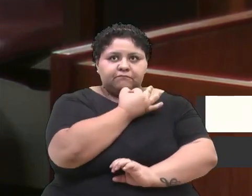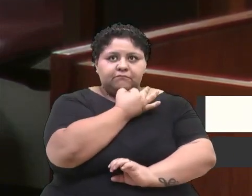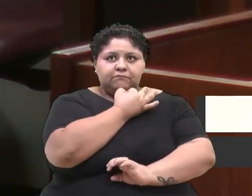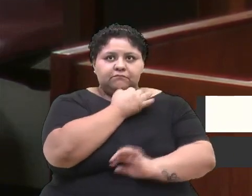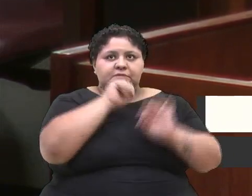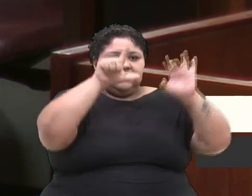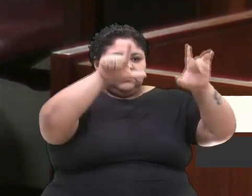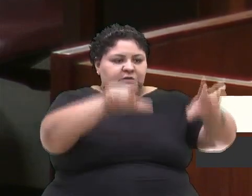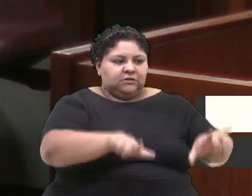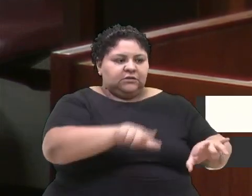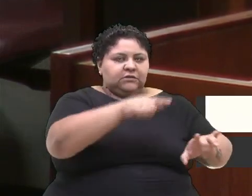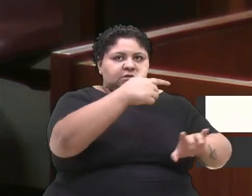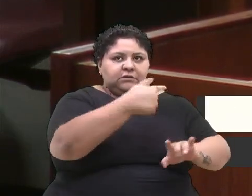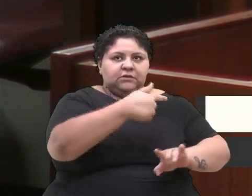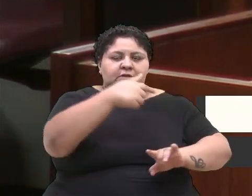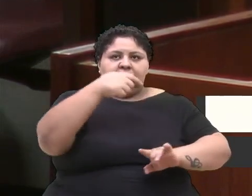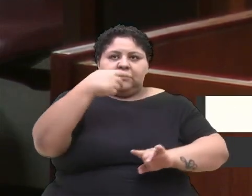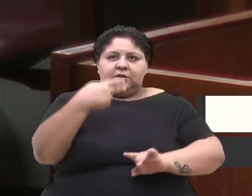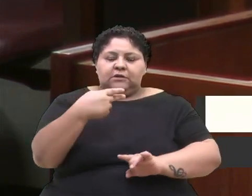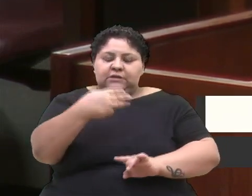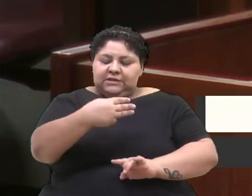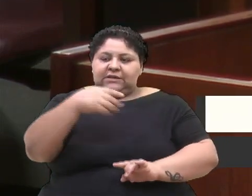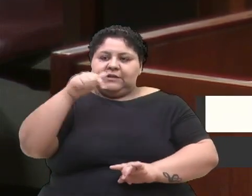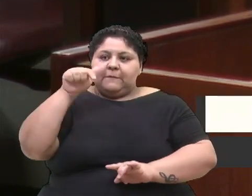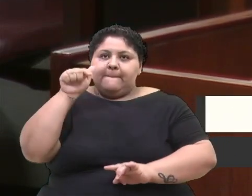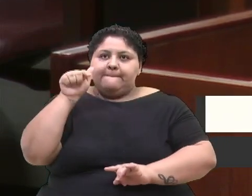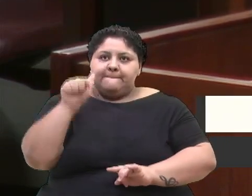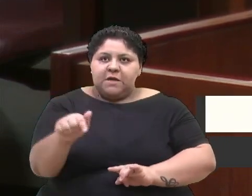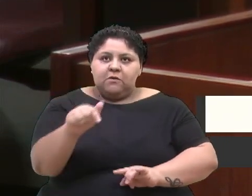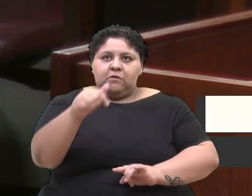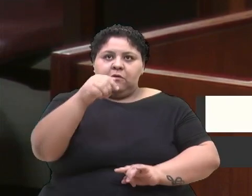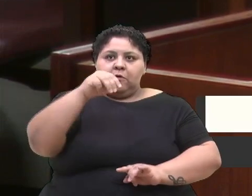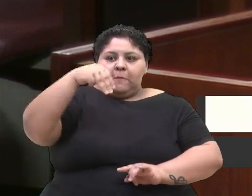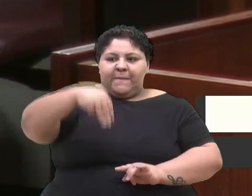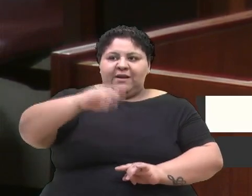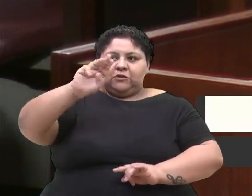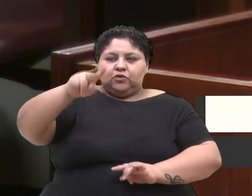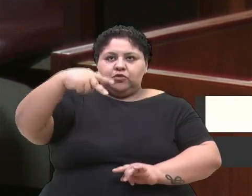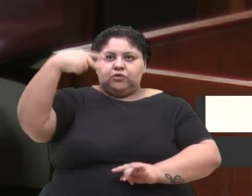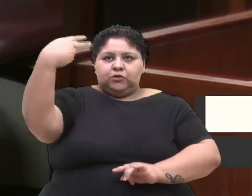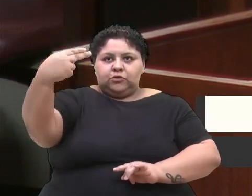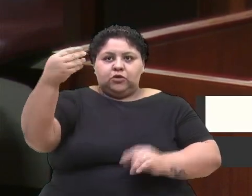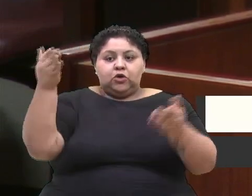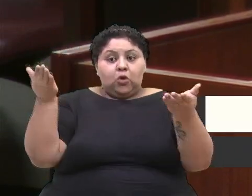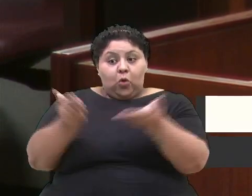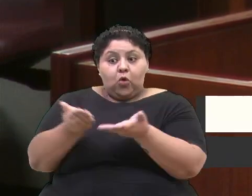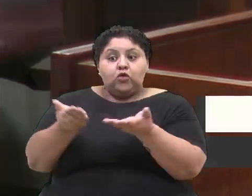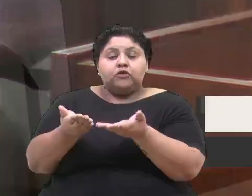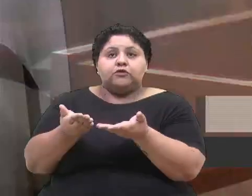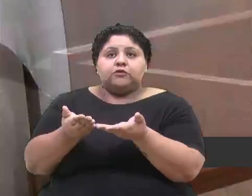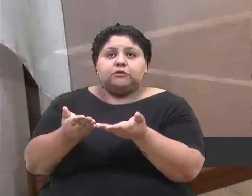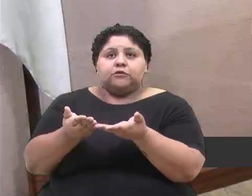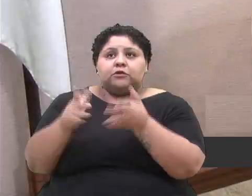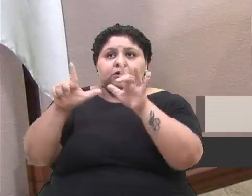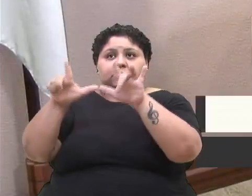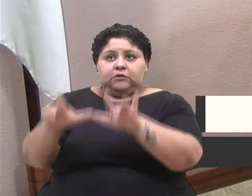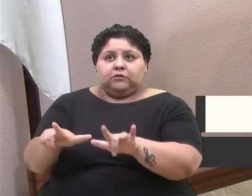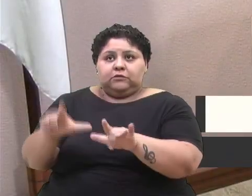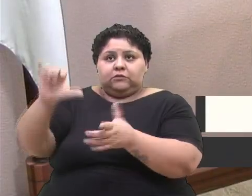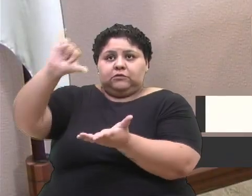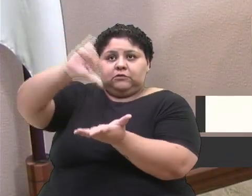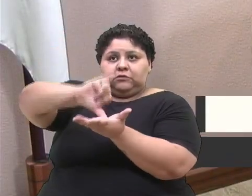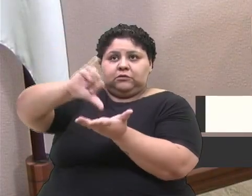de 73 mil metros quadrados, onde ainda hoje se localiza a central